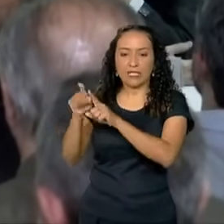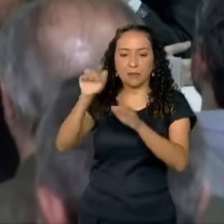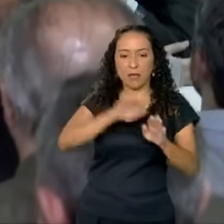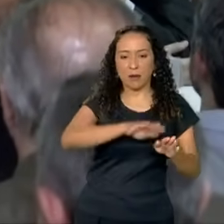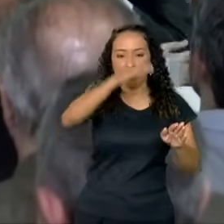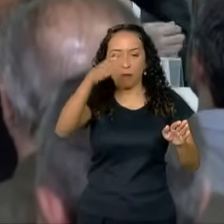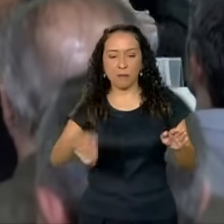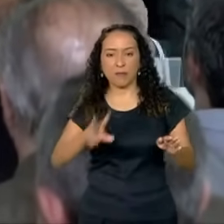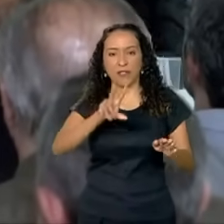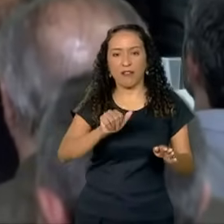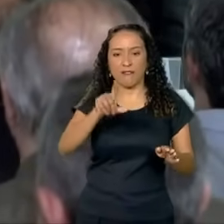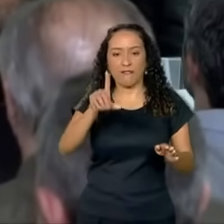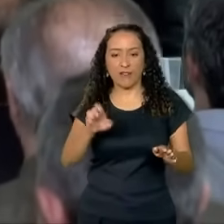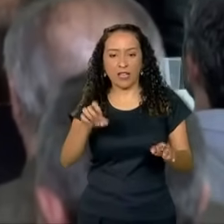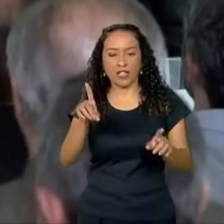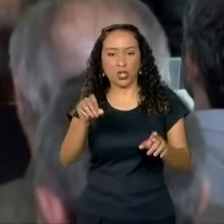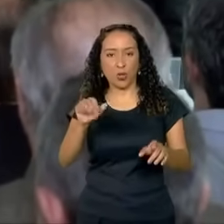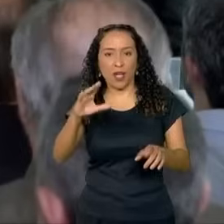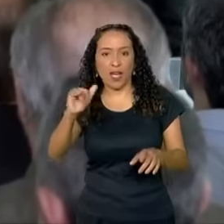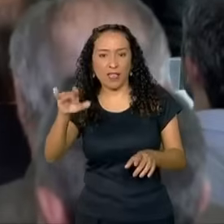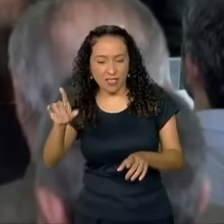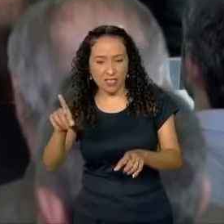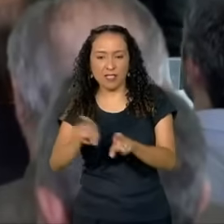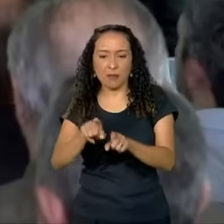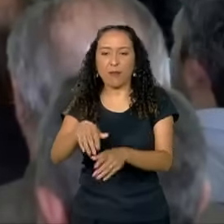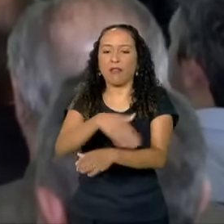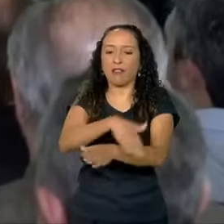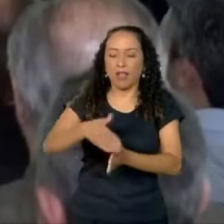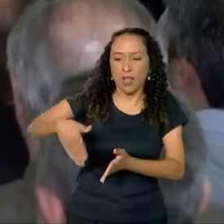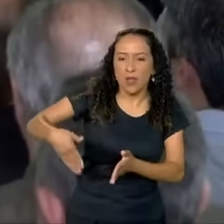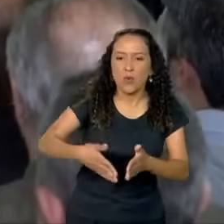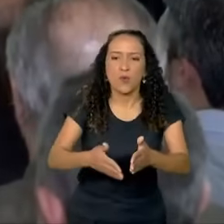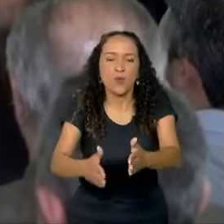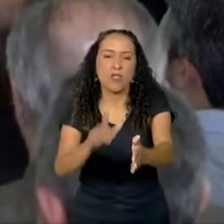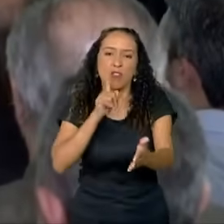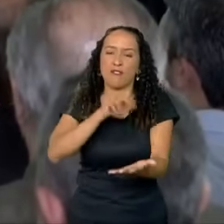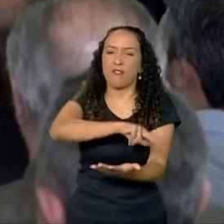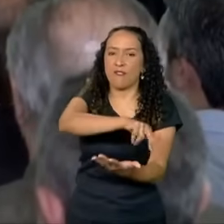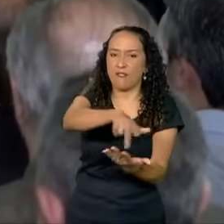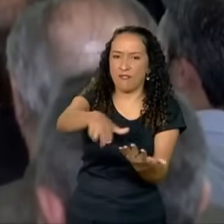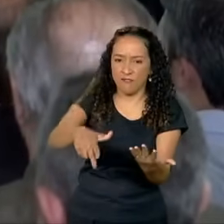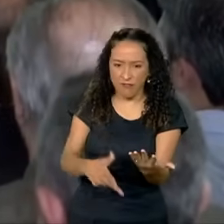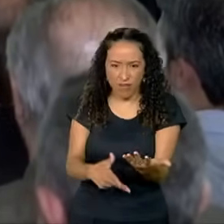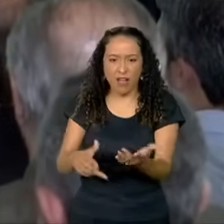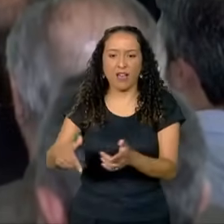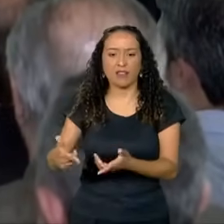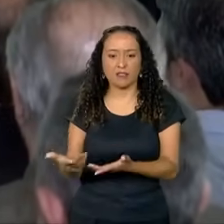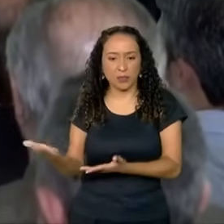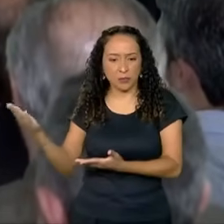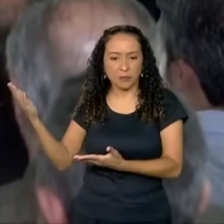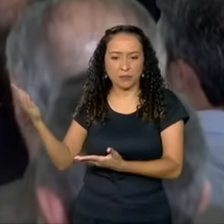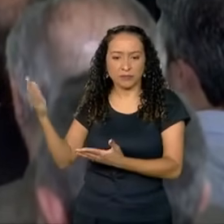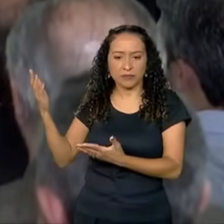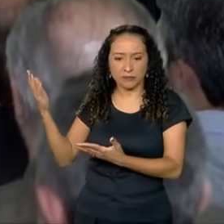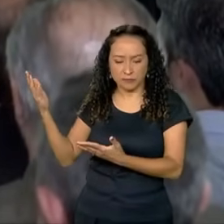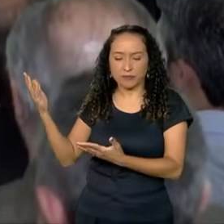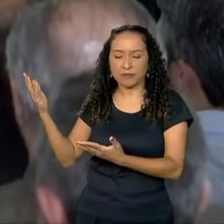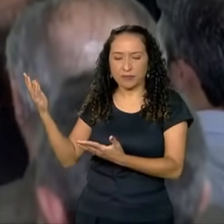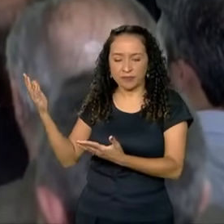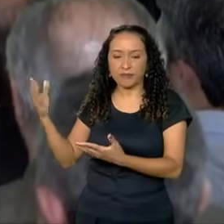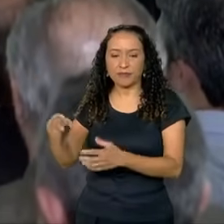Vale do Caí, tem os rios, o Rio dos Sinos, Rio Caí, Rio Taquari Antas, Rio Tramandaí, Rio Mampituba e o Baixo